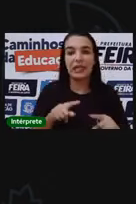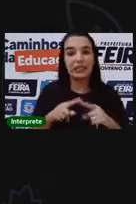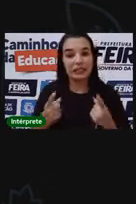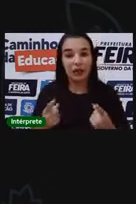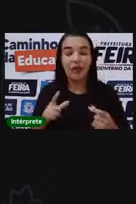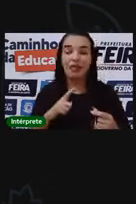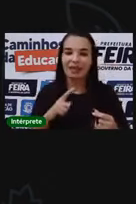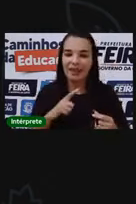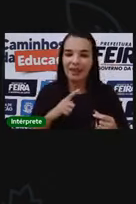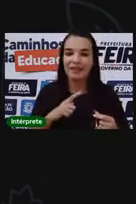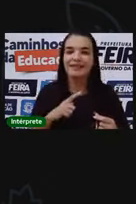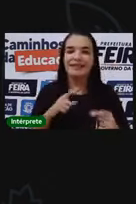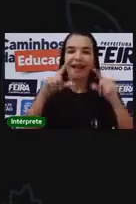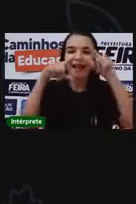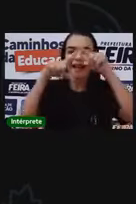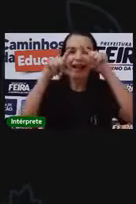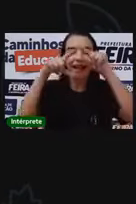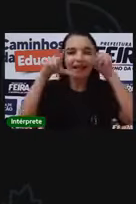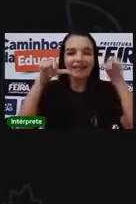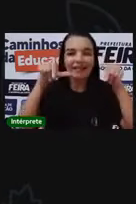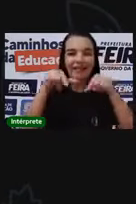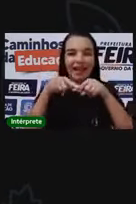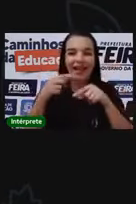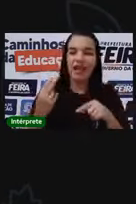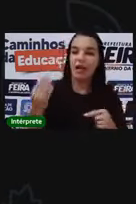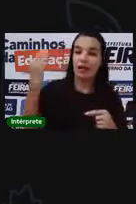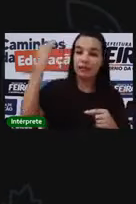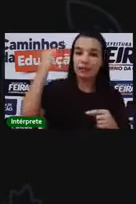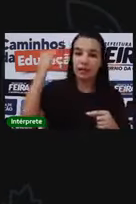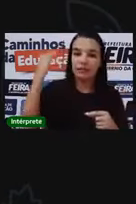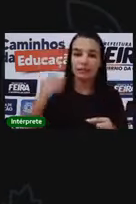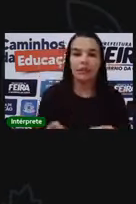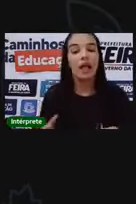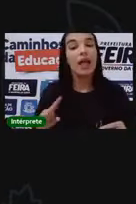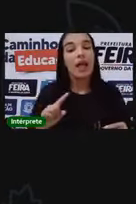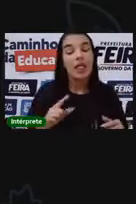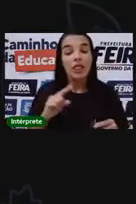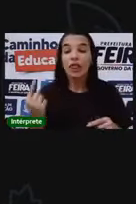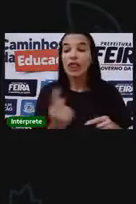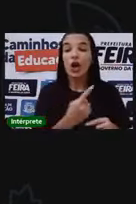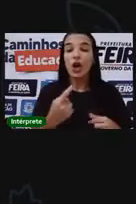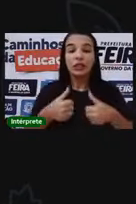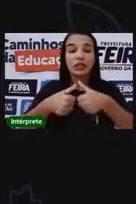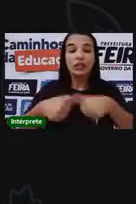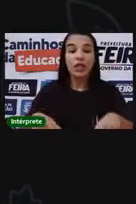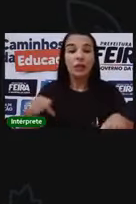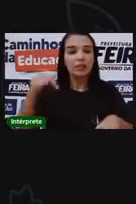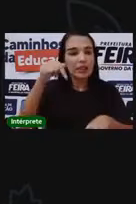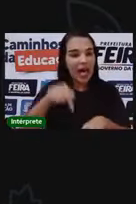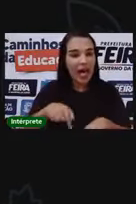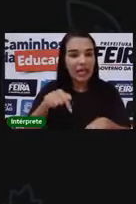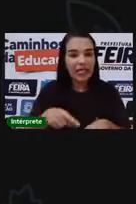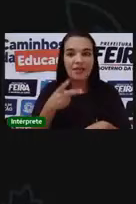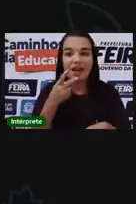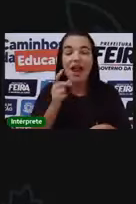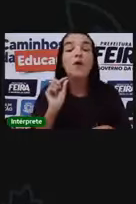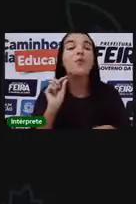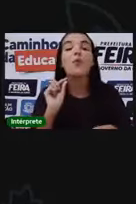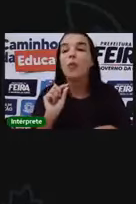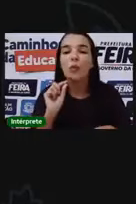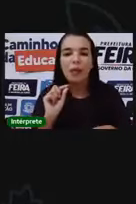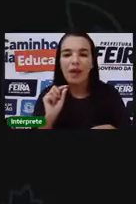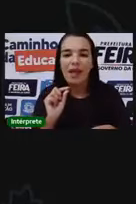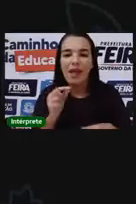fundo. E nós estamos aqui para, então, dizer de coisa boa, dizer de